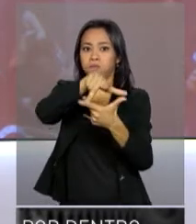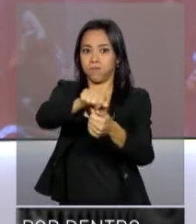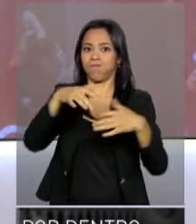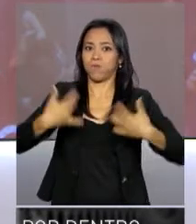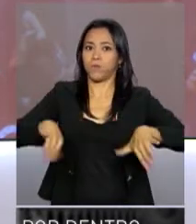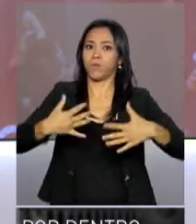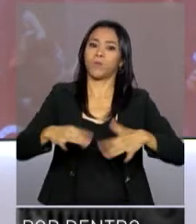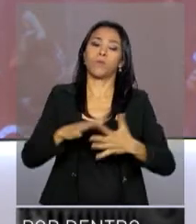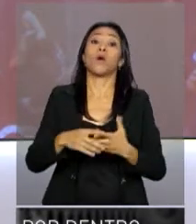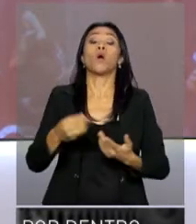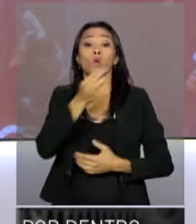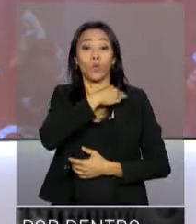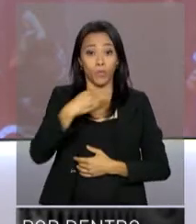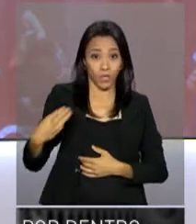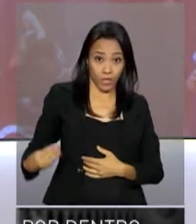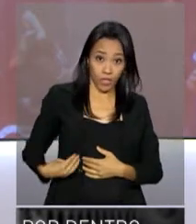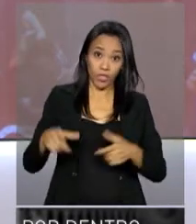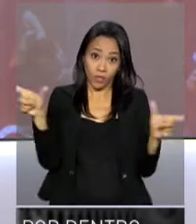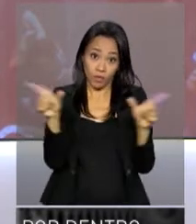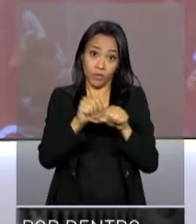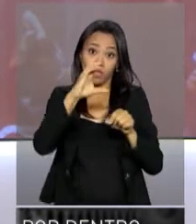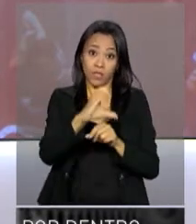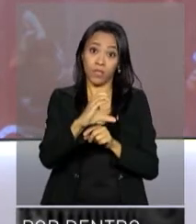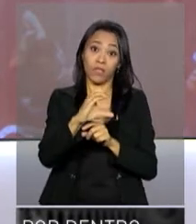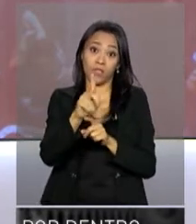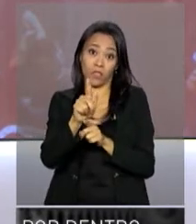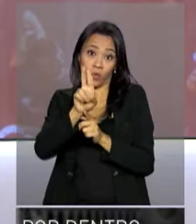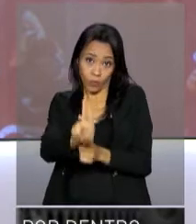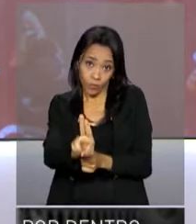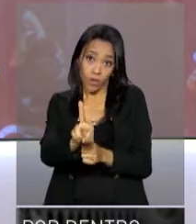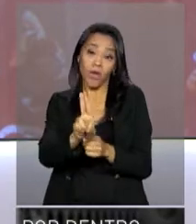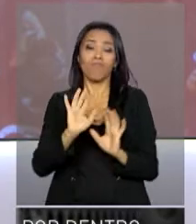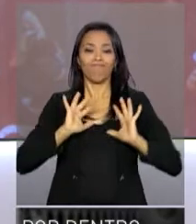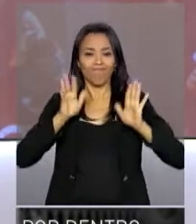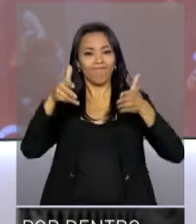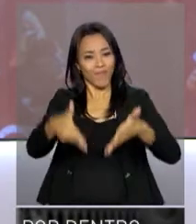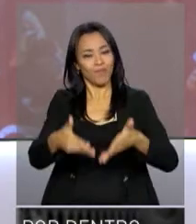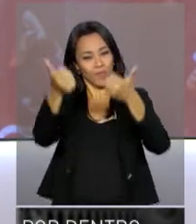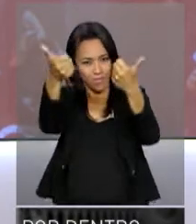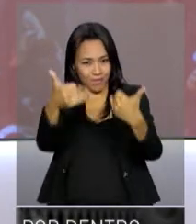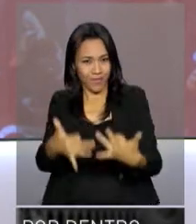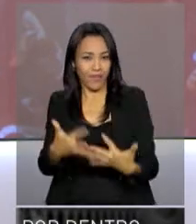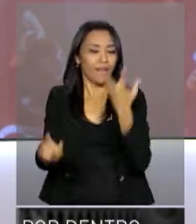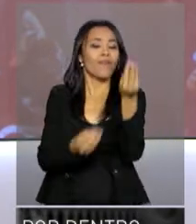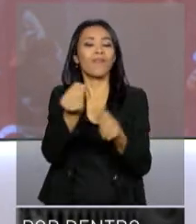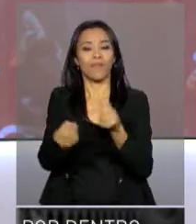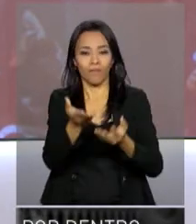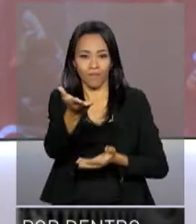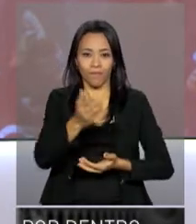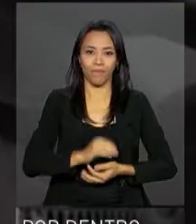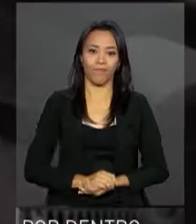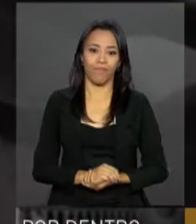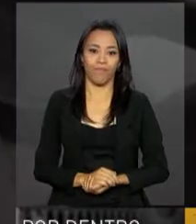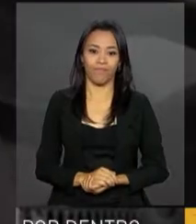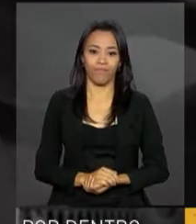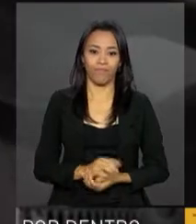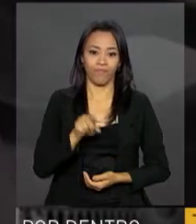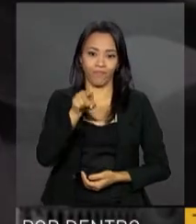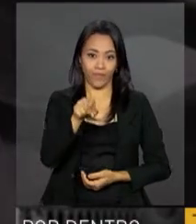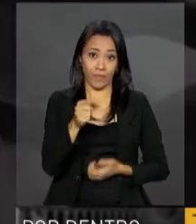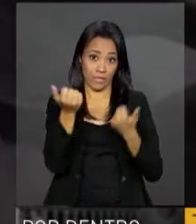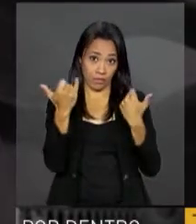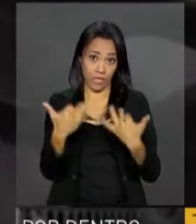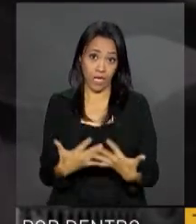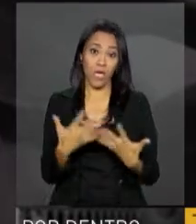Transparência, Fiscalização e Controladoria Geral da União, Torquato Jardim, conta pra gente agora como foi. Os resultados